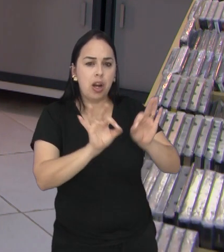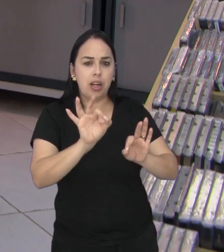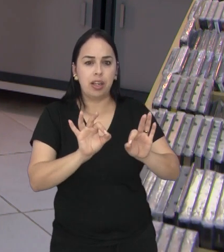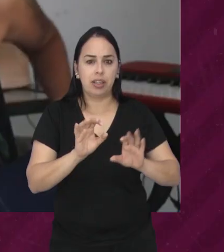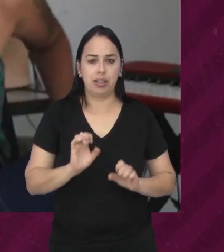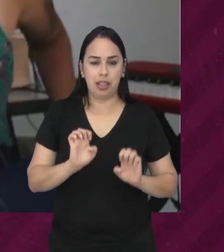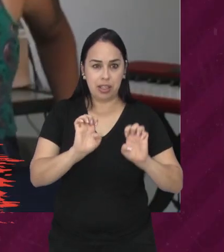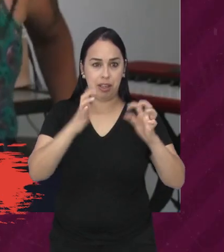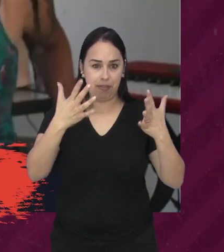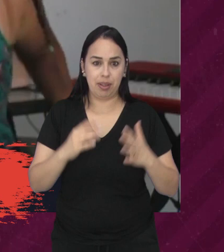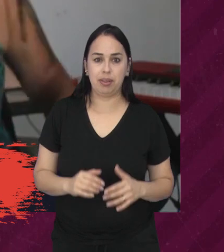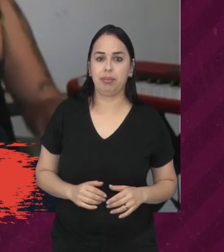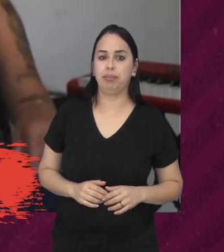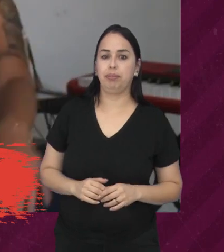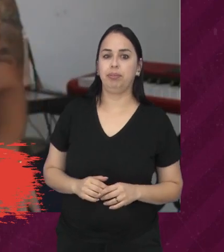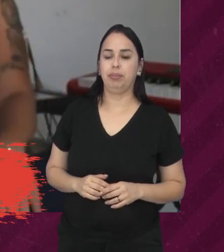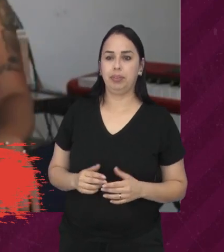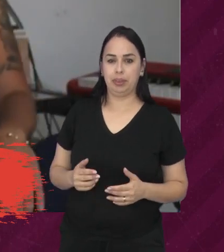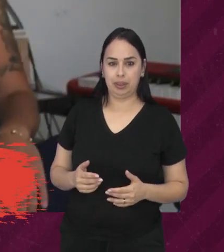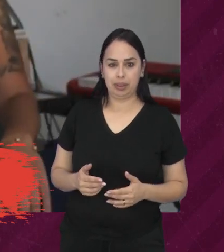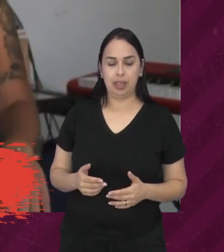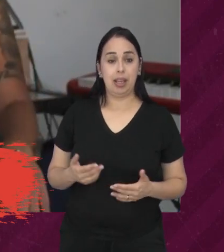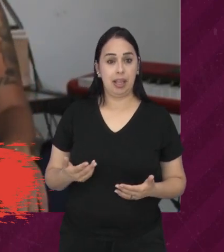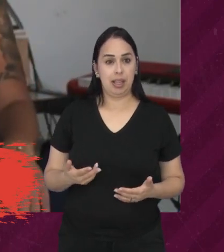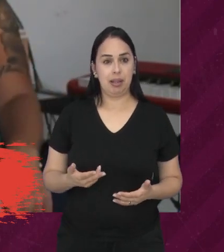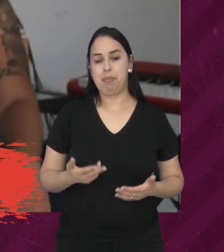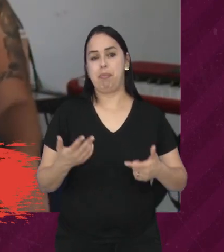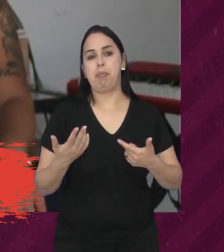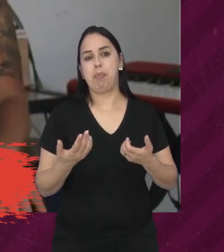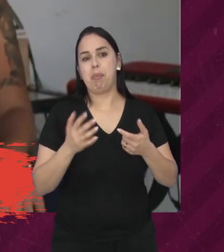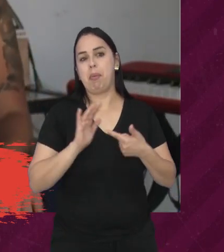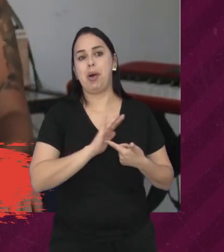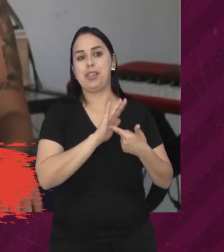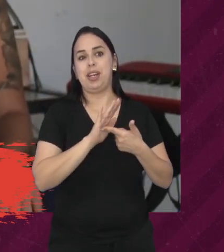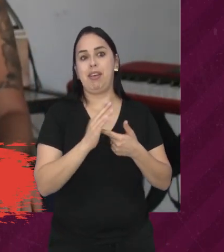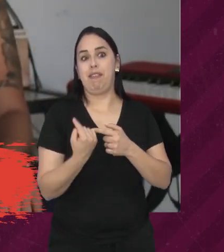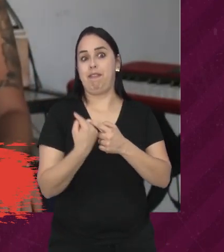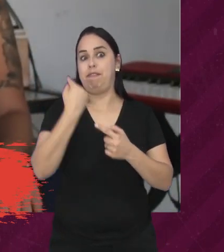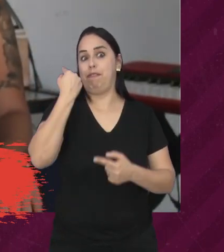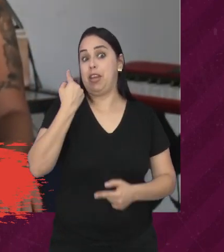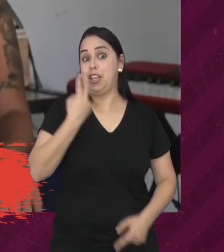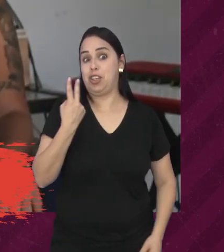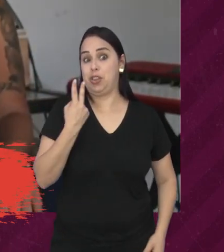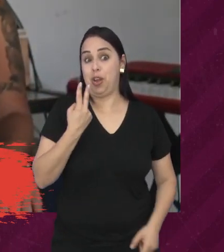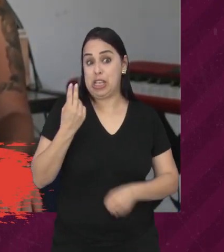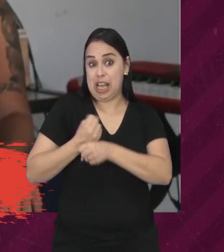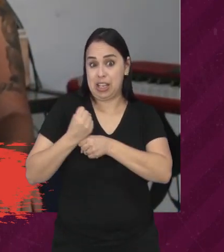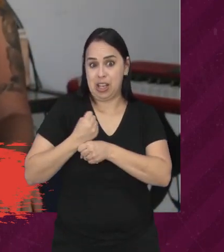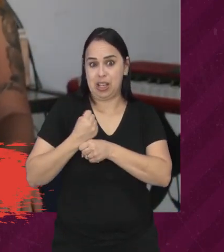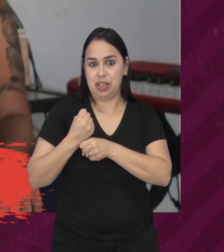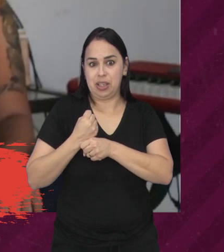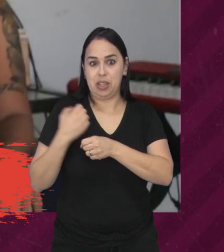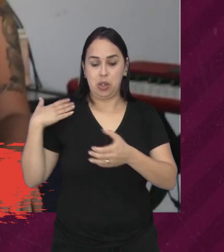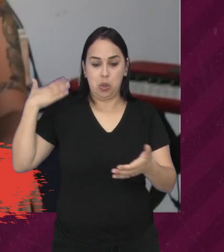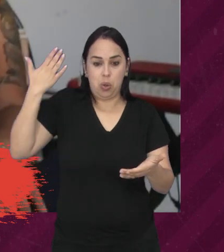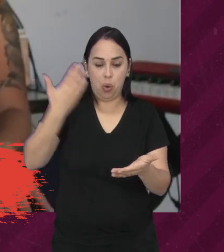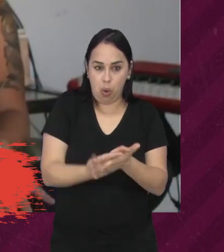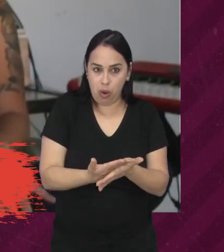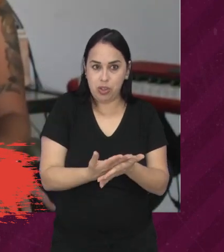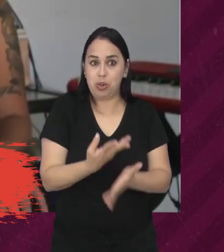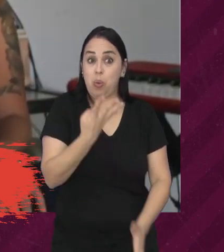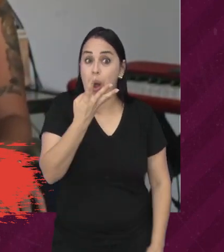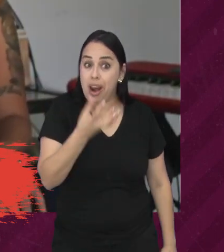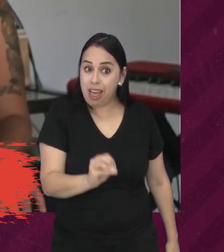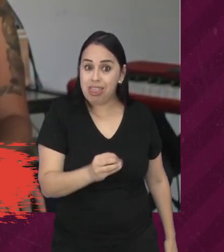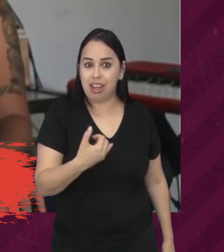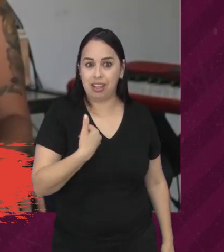né? Sim. Trazer um contexto de 22 anos atrás, porque eu tô com quase 40, guardar na memória